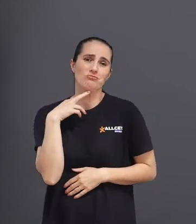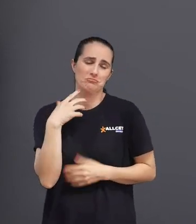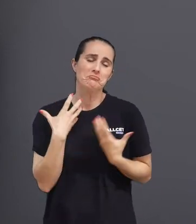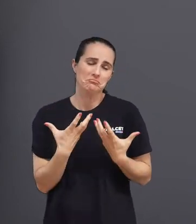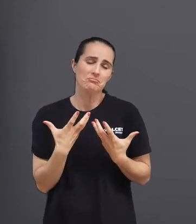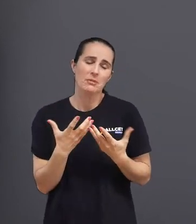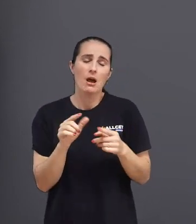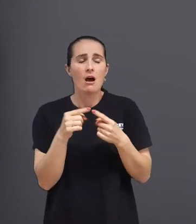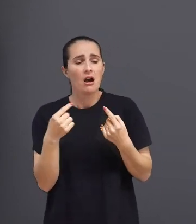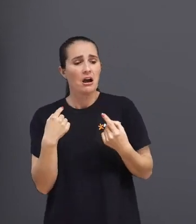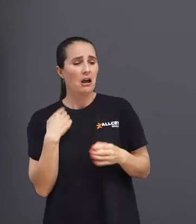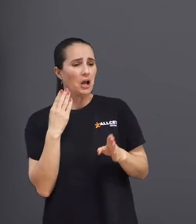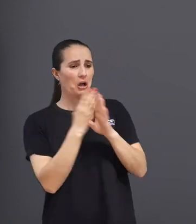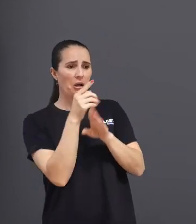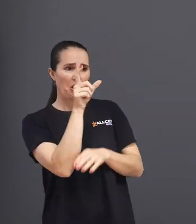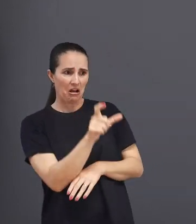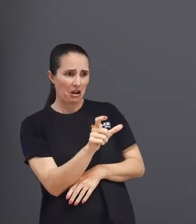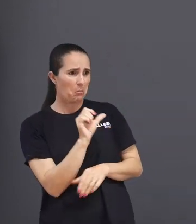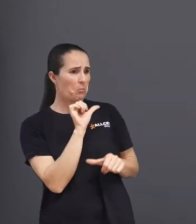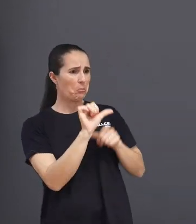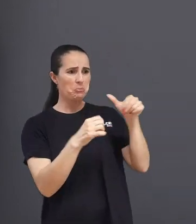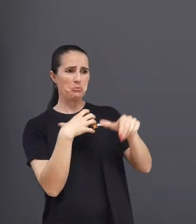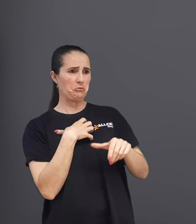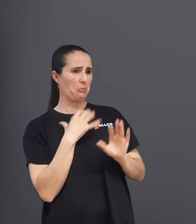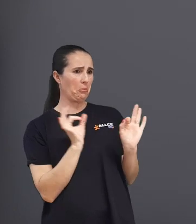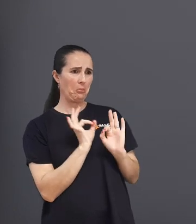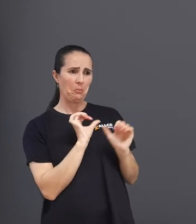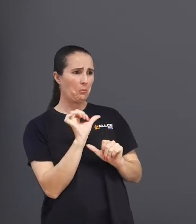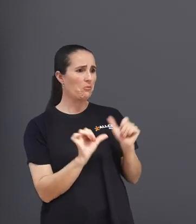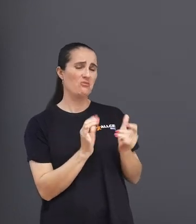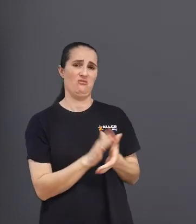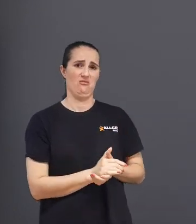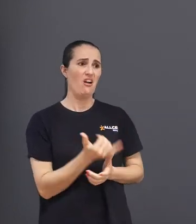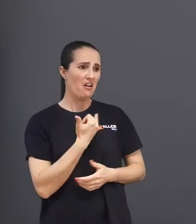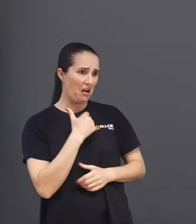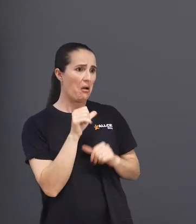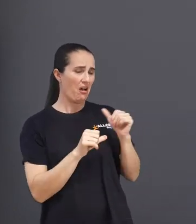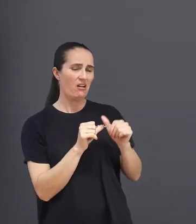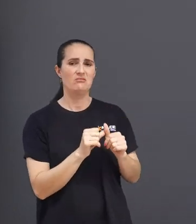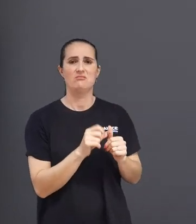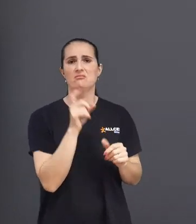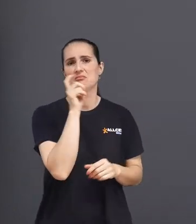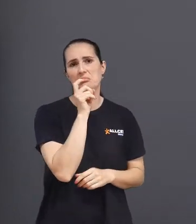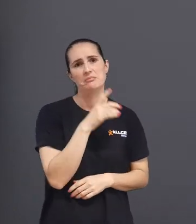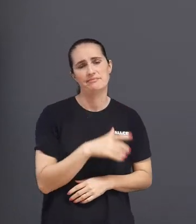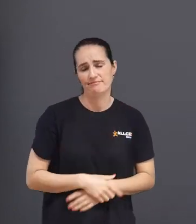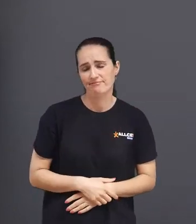novamente e aconteceram várias coisas que foram horríveis, porque